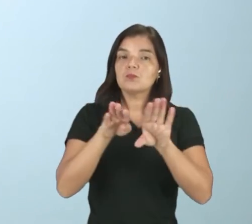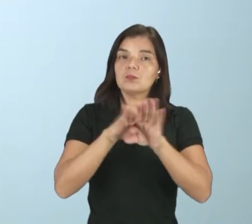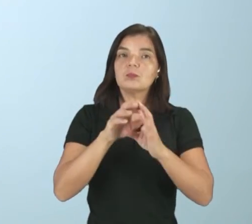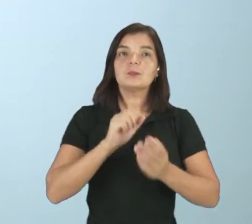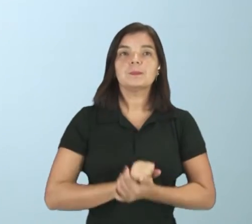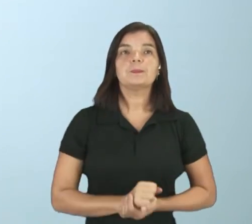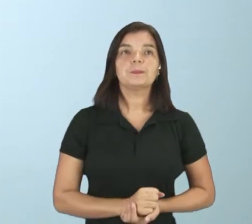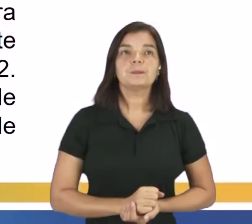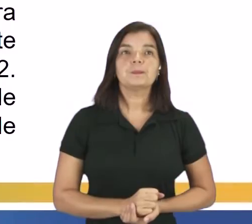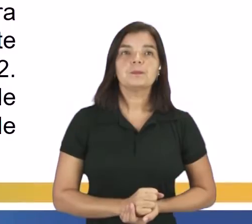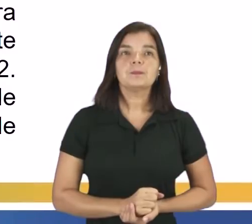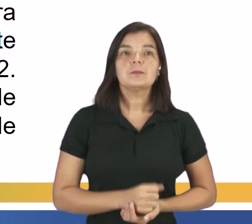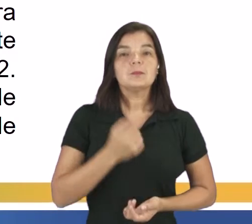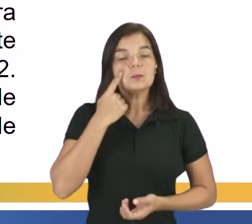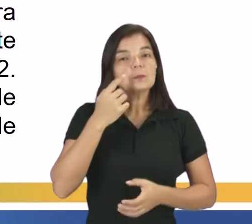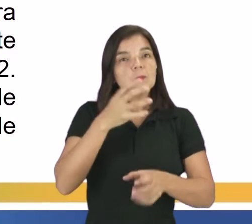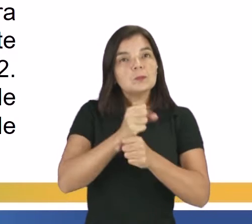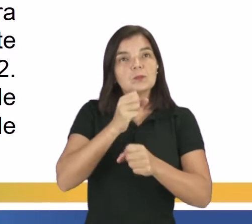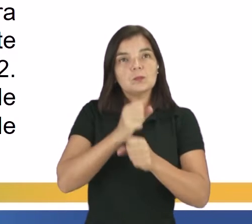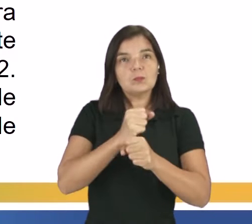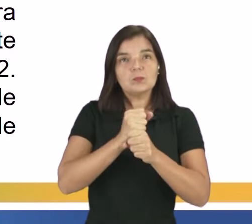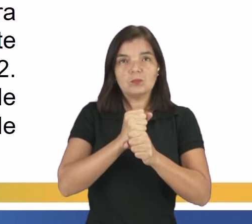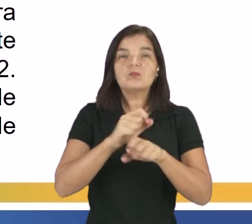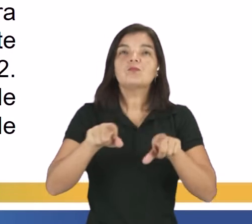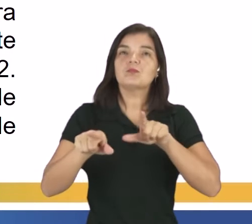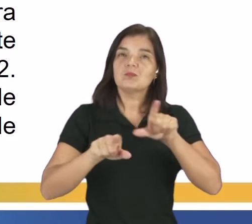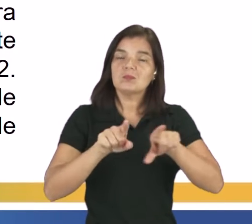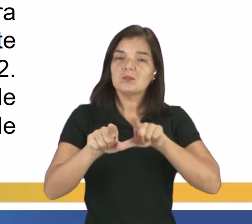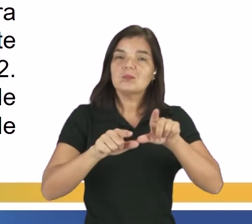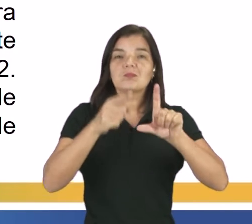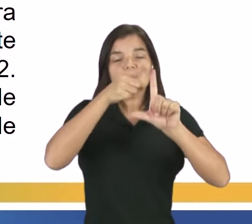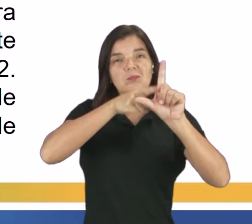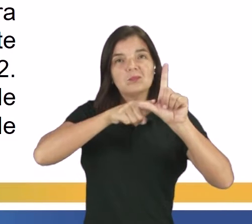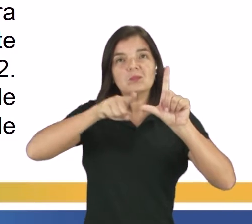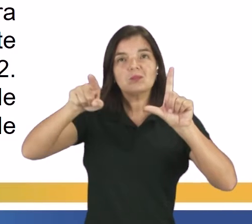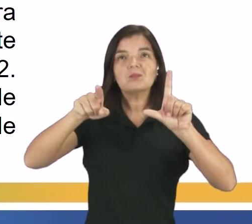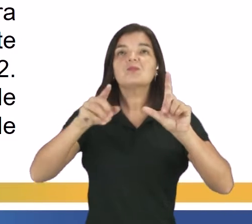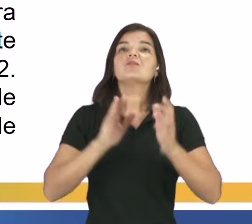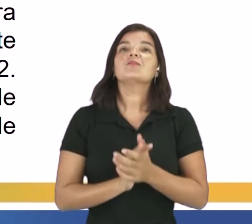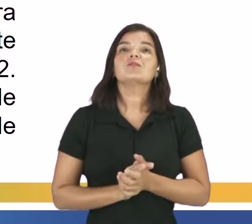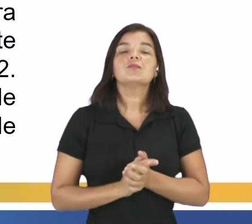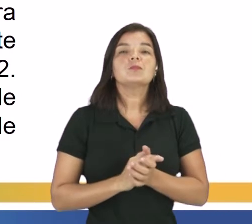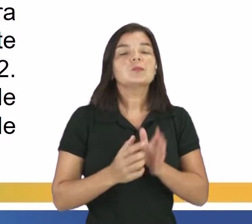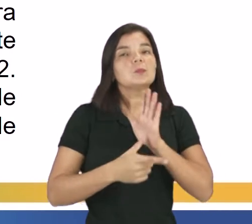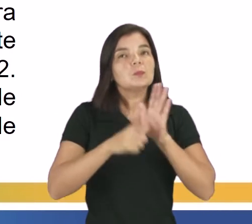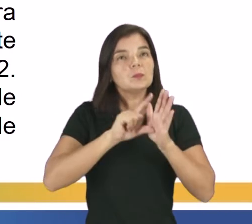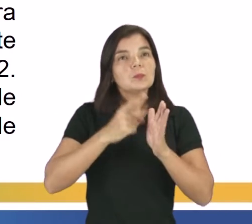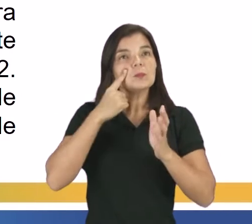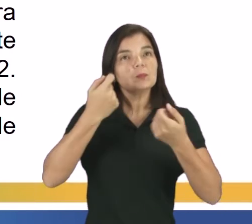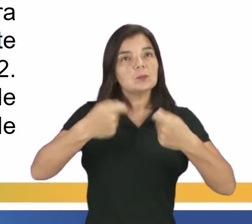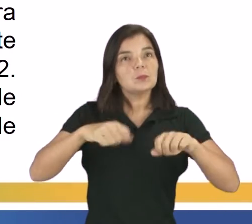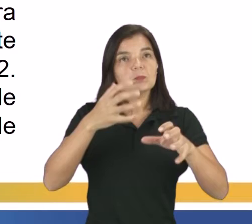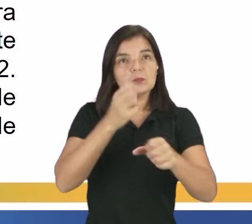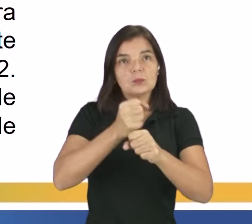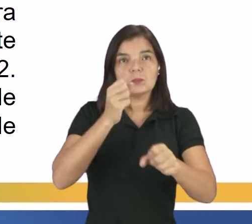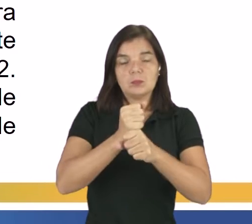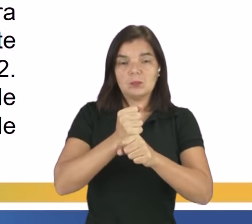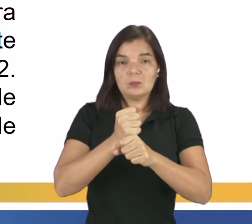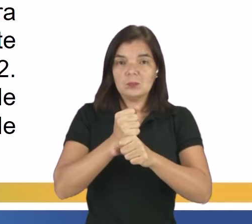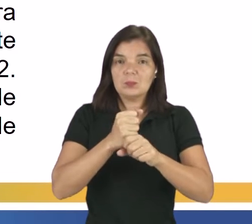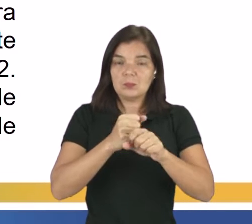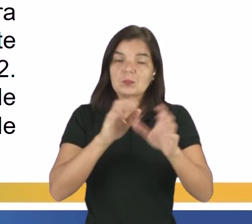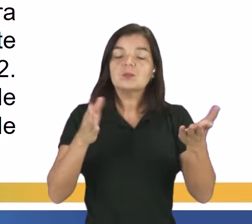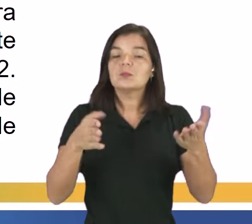aumenta. Para calcularmos o trabalho que foi realizado no gráfico anterior, é necessário calcular a